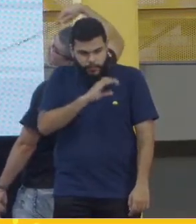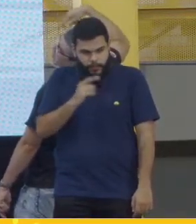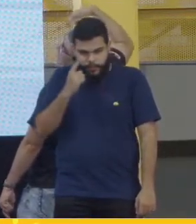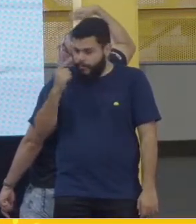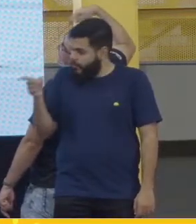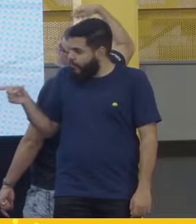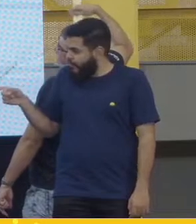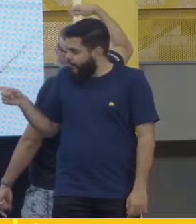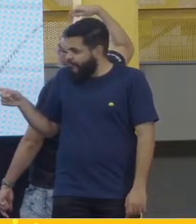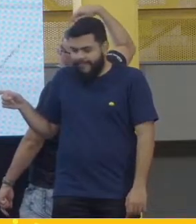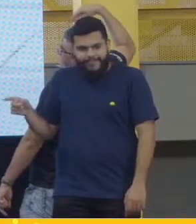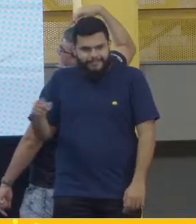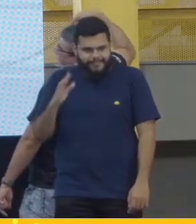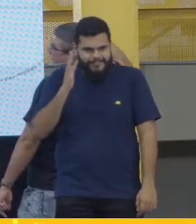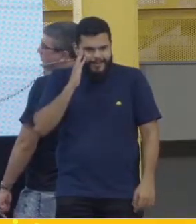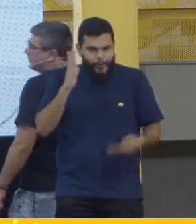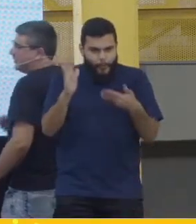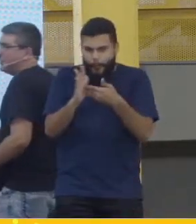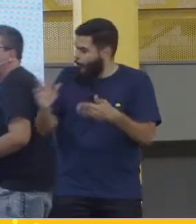o violeta.